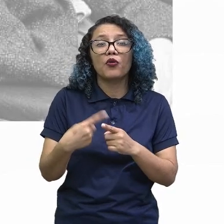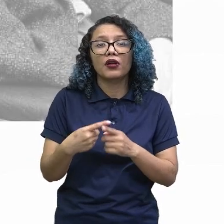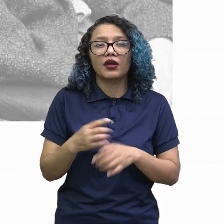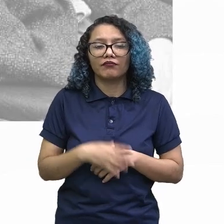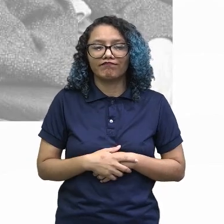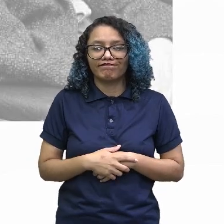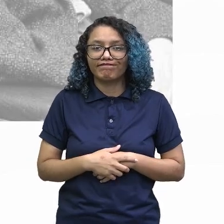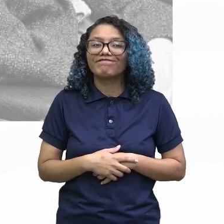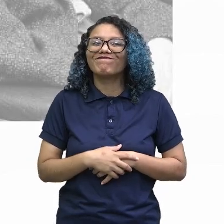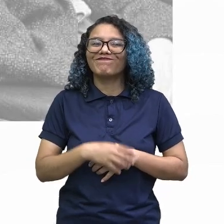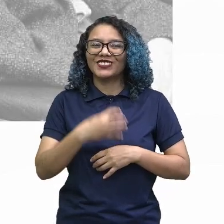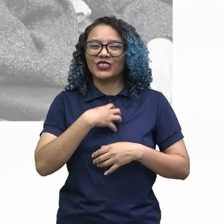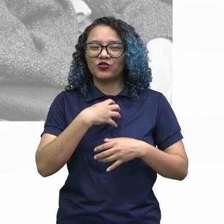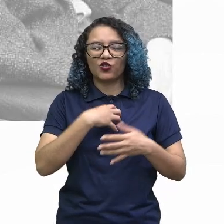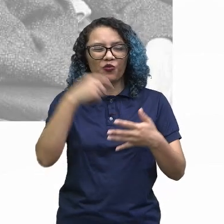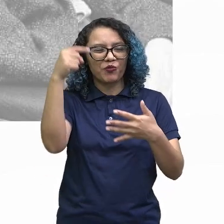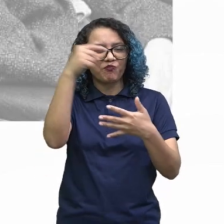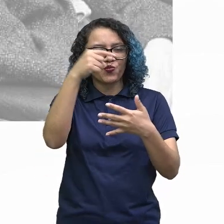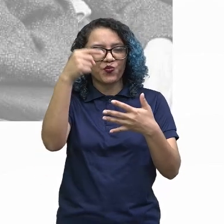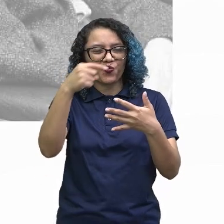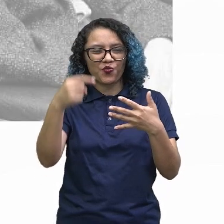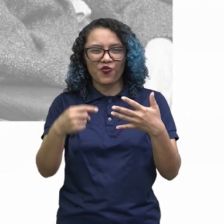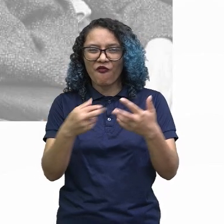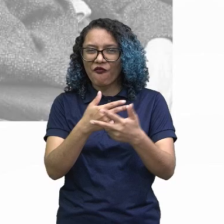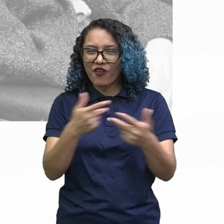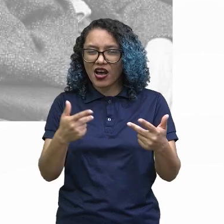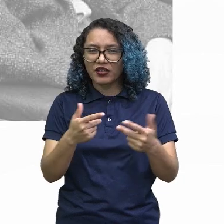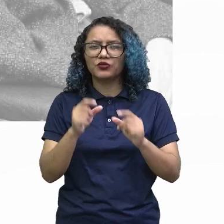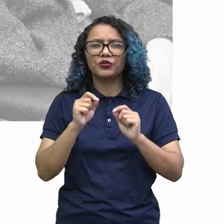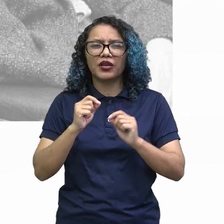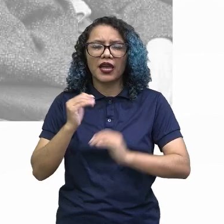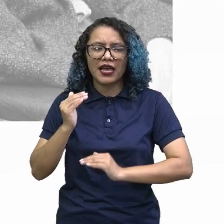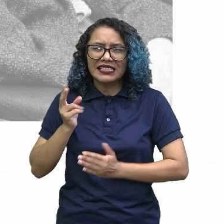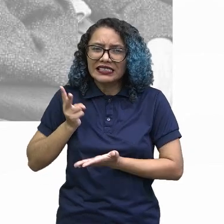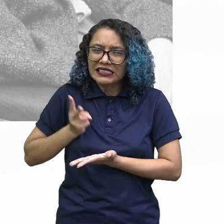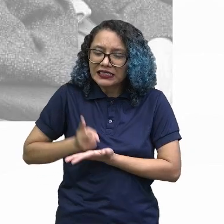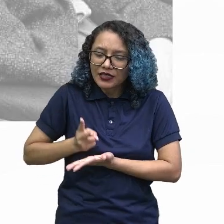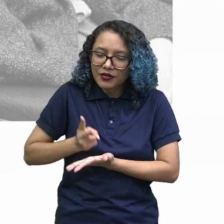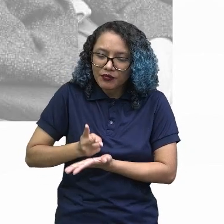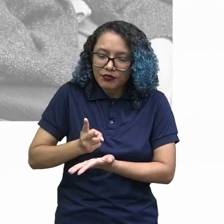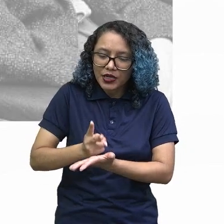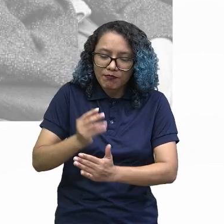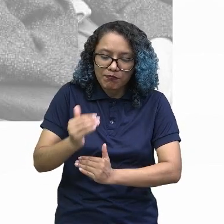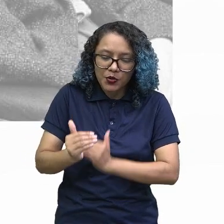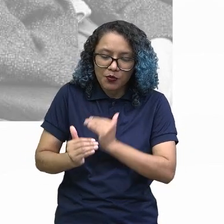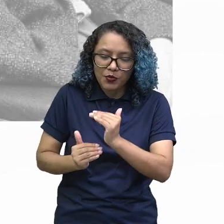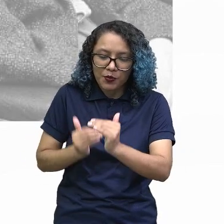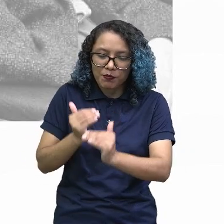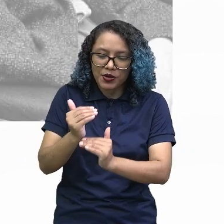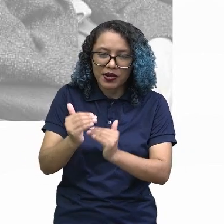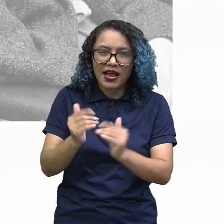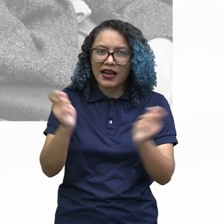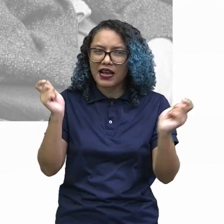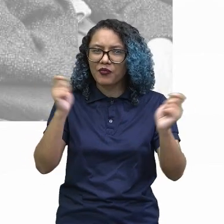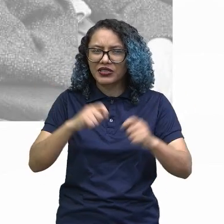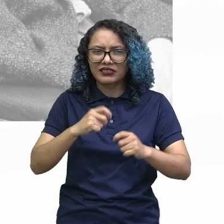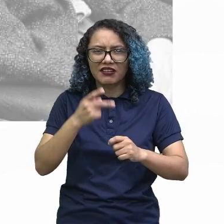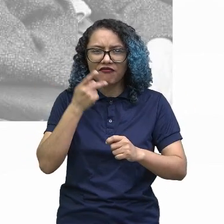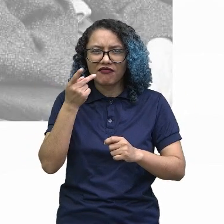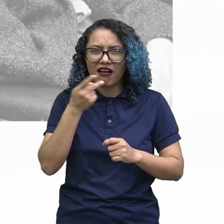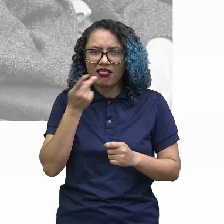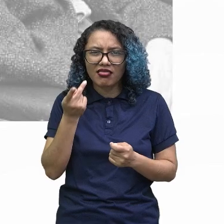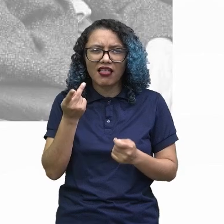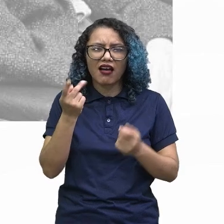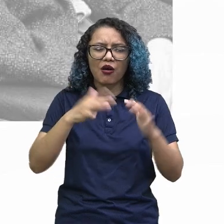sintomas que ela tem, né? Como ela é progressiva, a pessoa vai perdendo essas capacidades básicas ali de falar, de